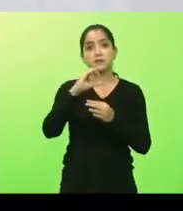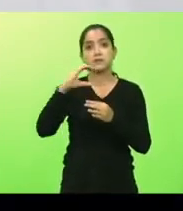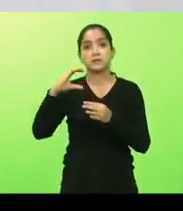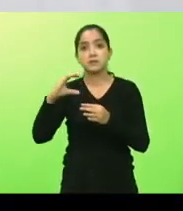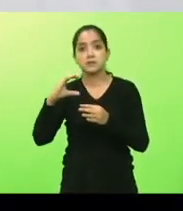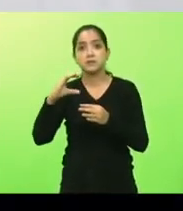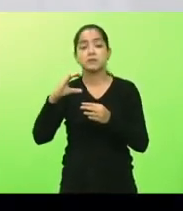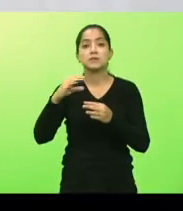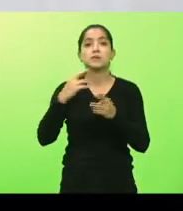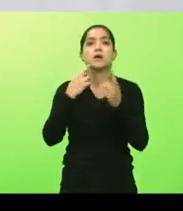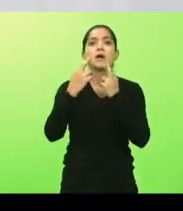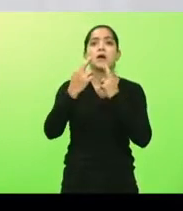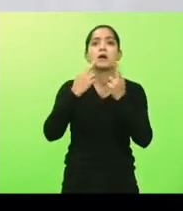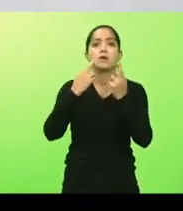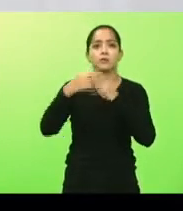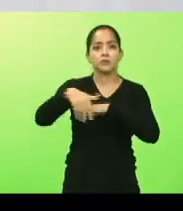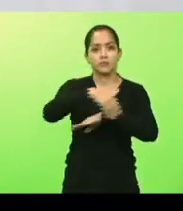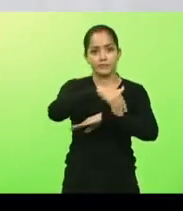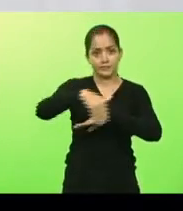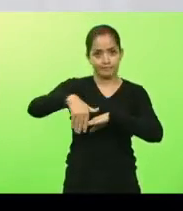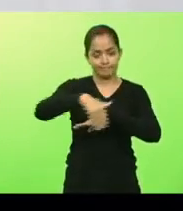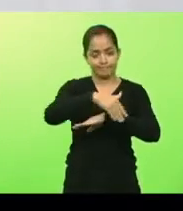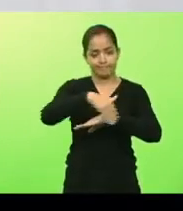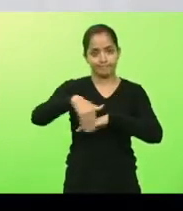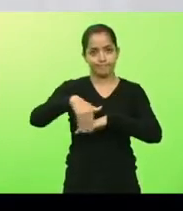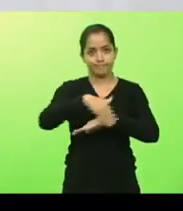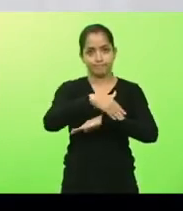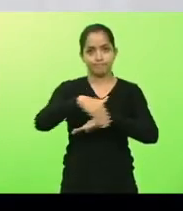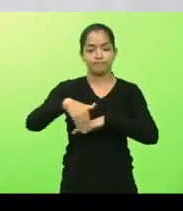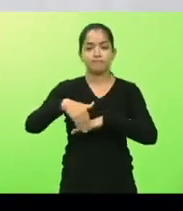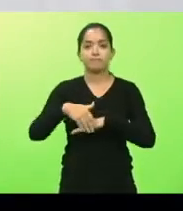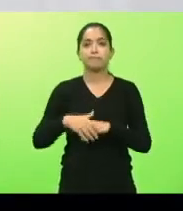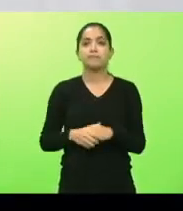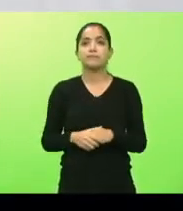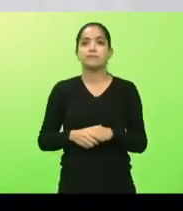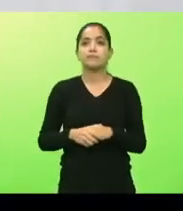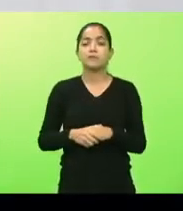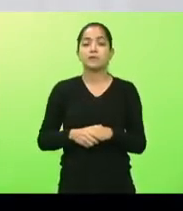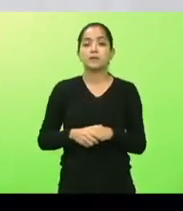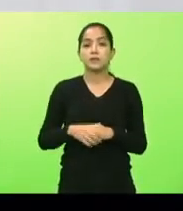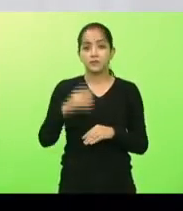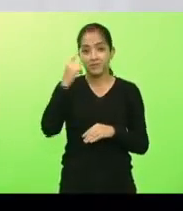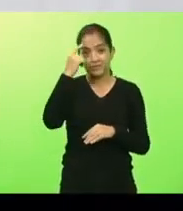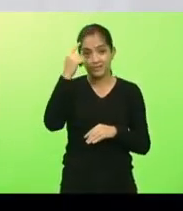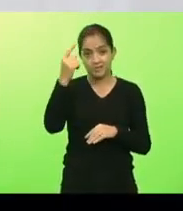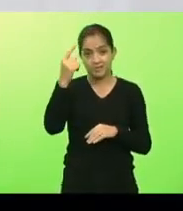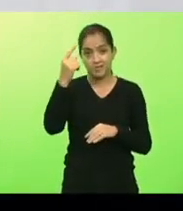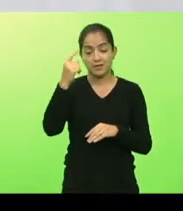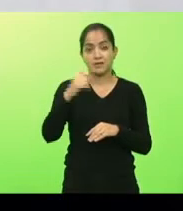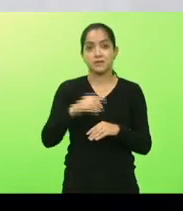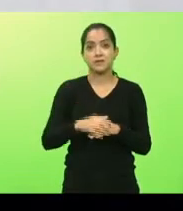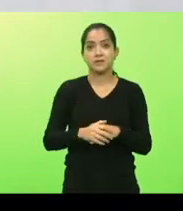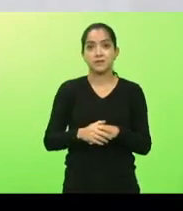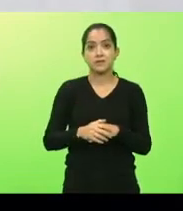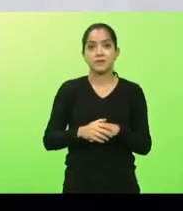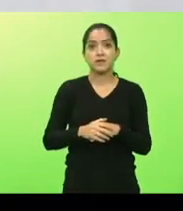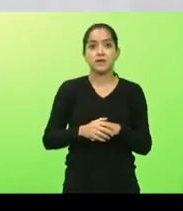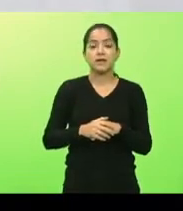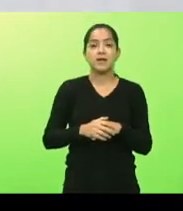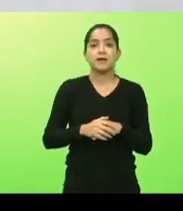nossas rodovias da região. Só para os senhores terem uma ideia, de Iumeri a 13 Tílias,